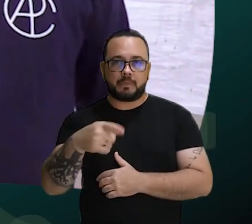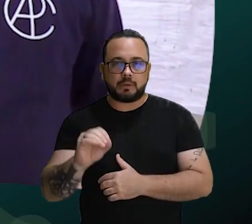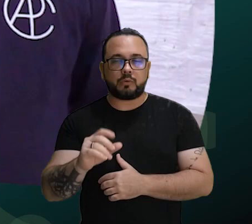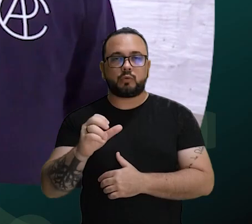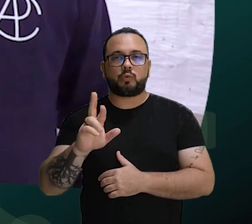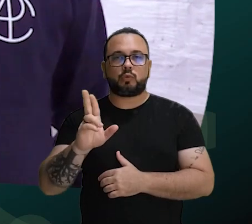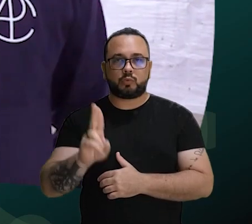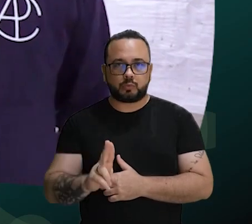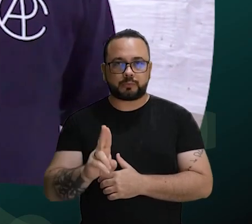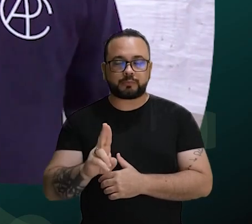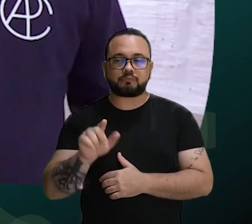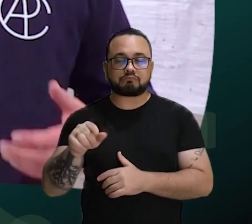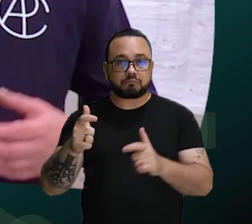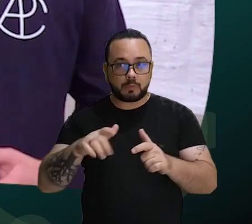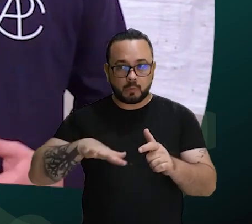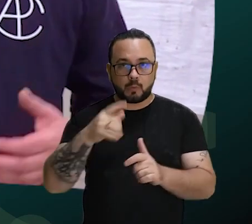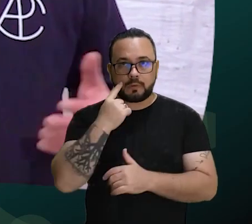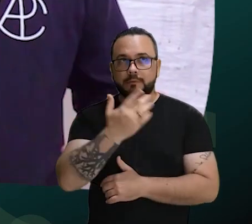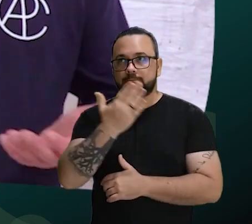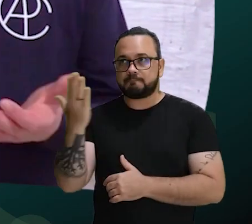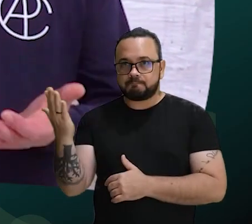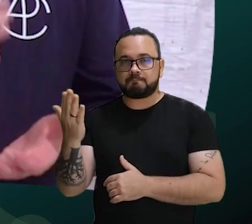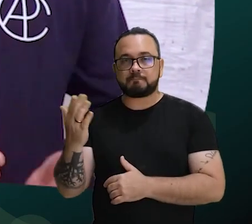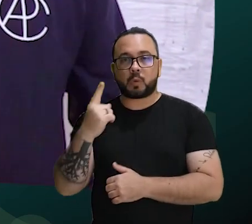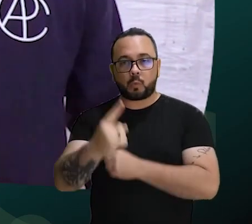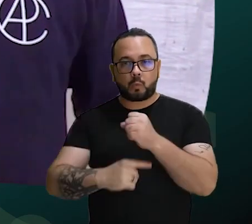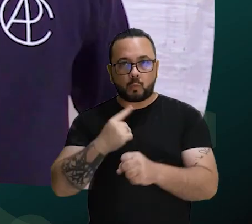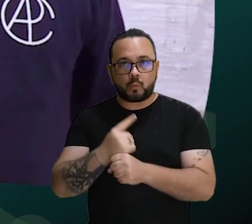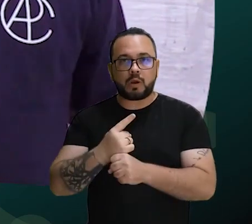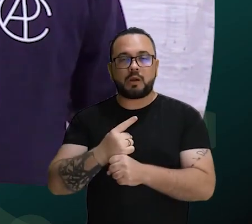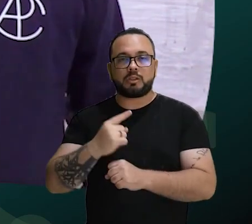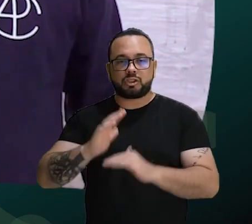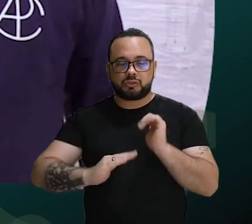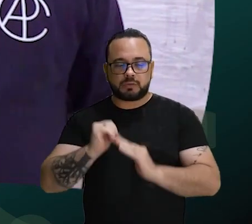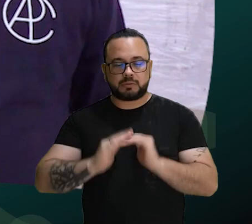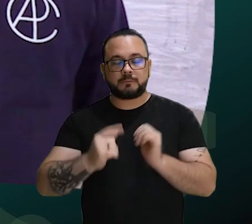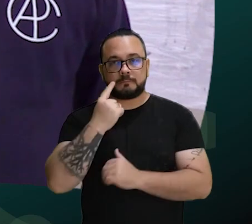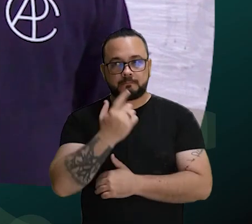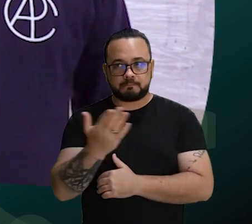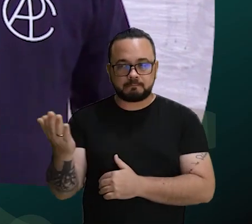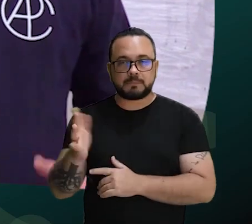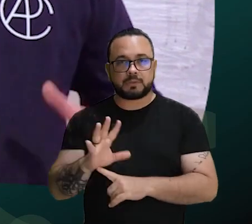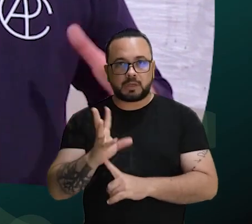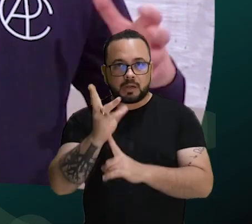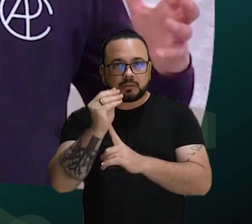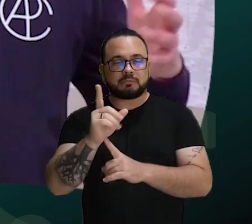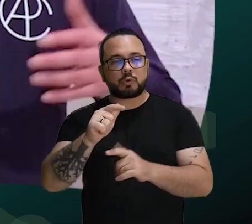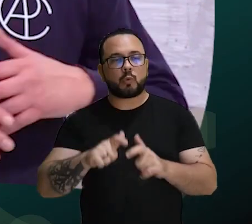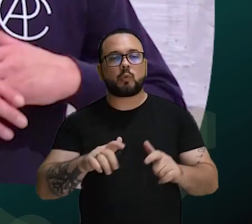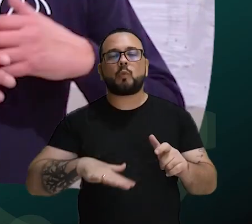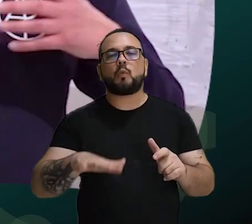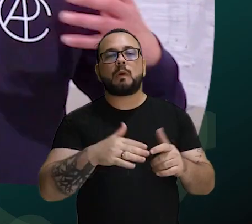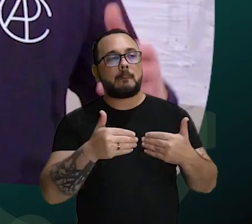curadores da parte de música. O Galpão Cru está comemorando um ano de atividades agora. É um